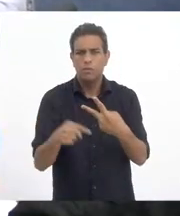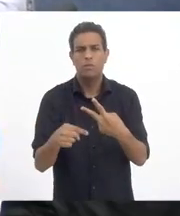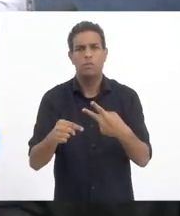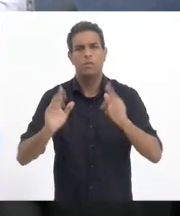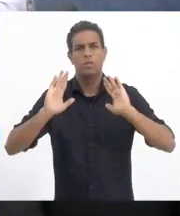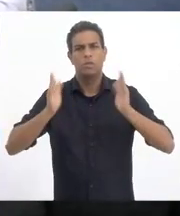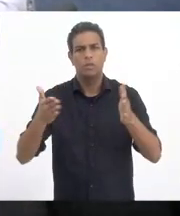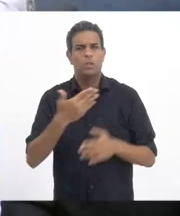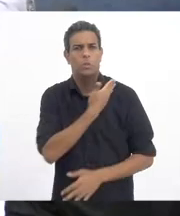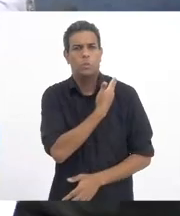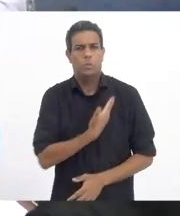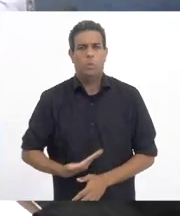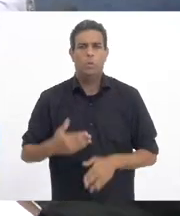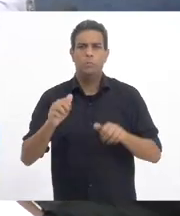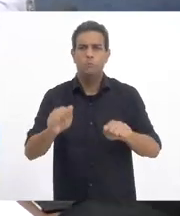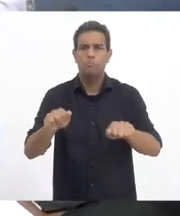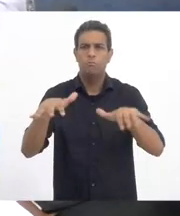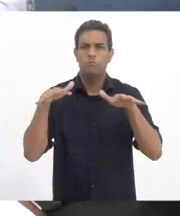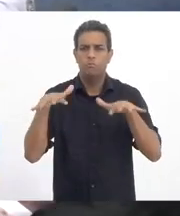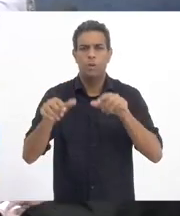públicas têm este